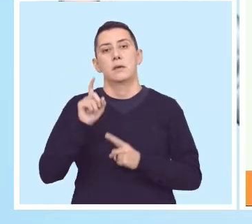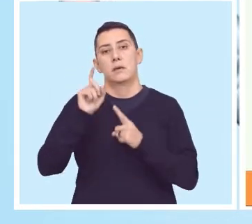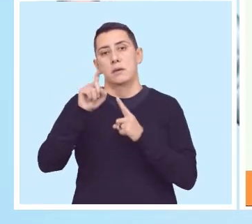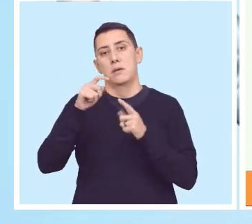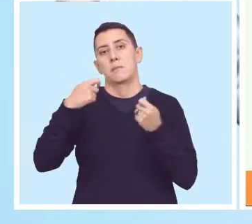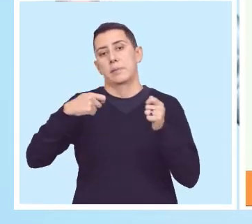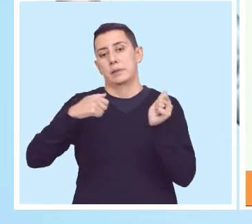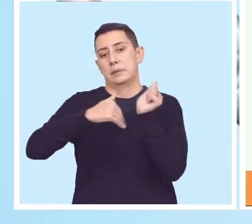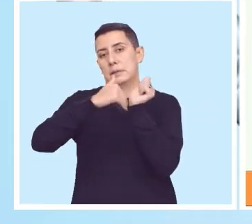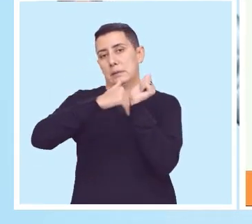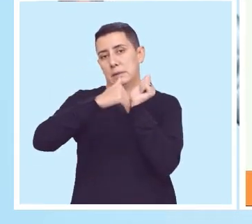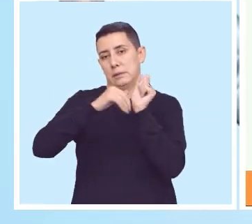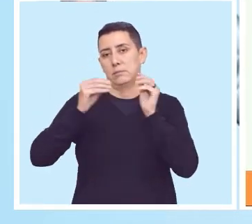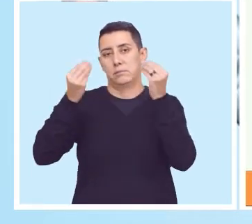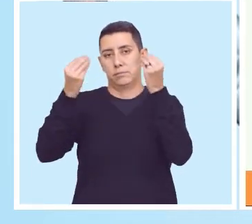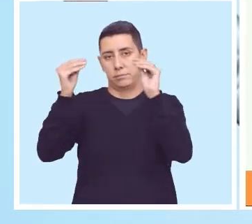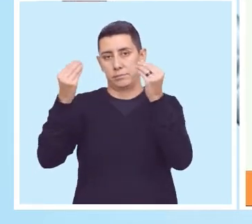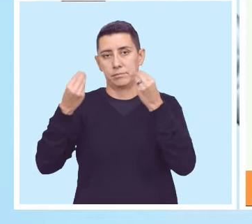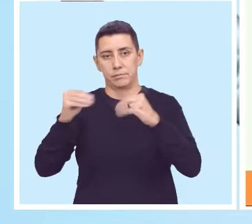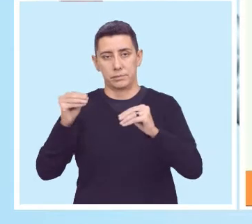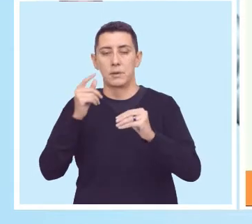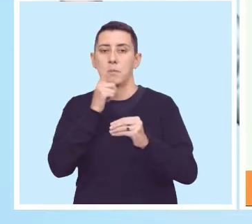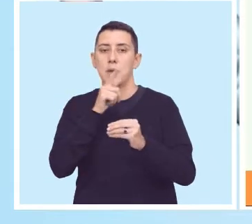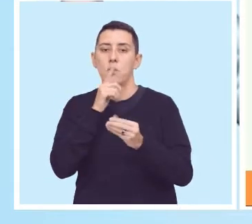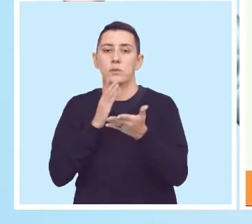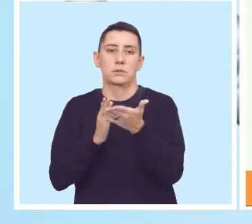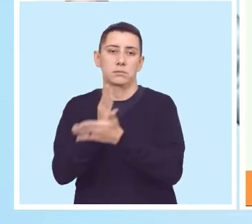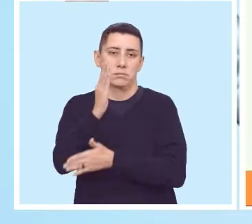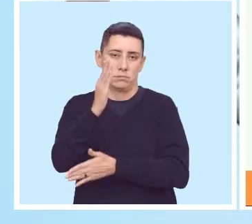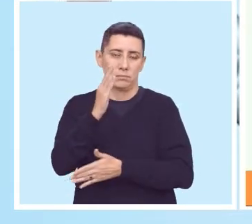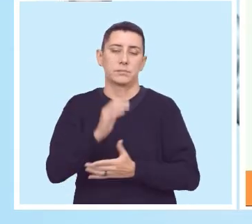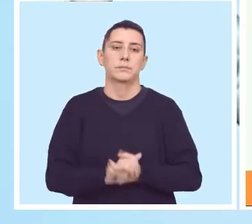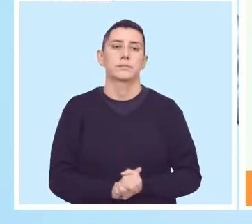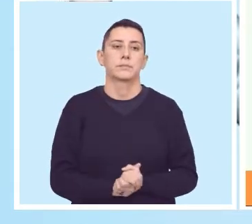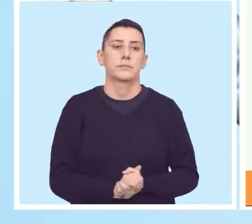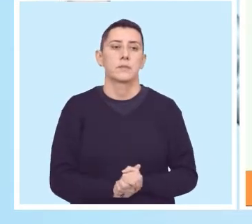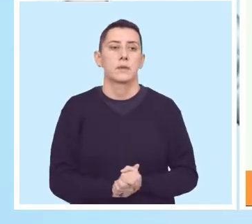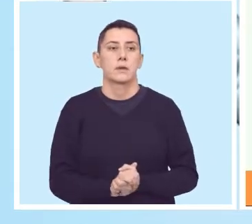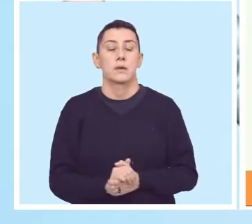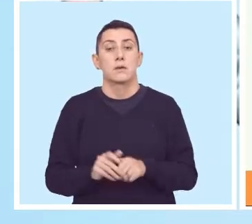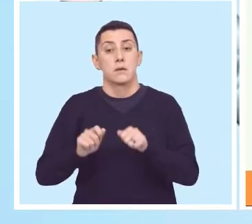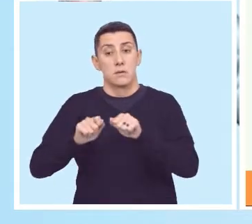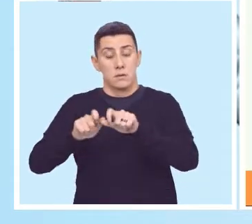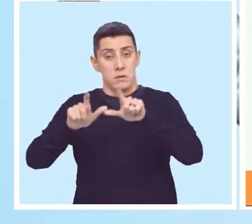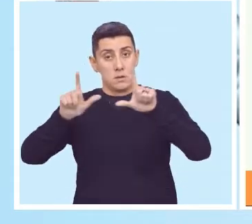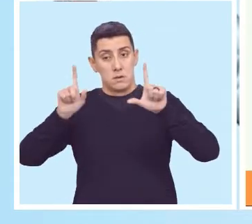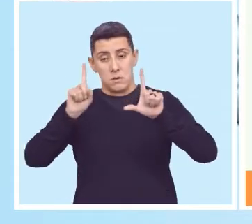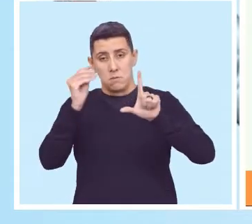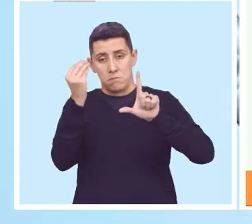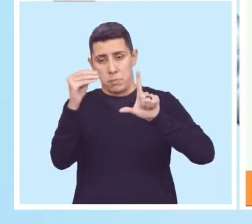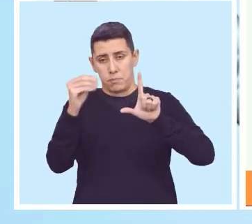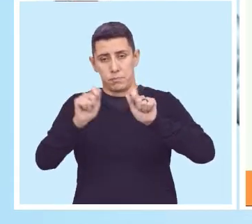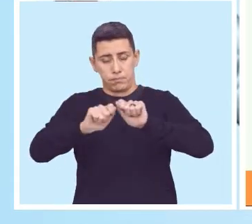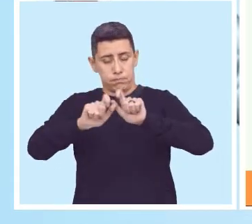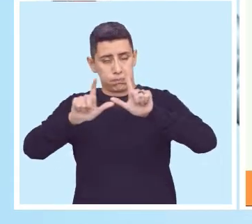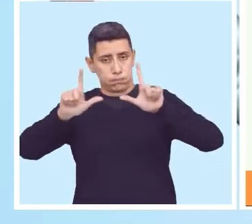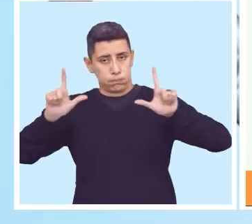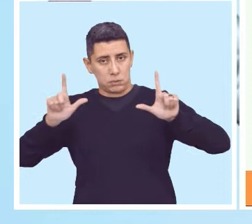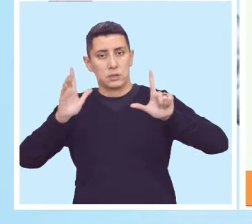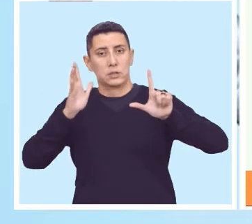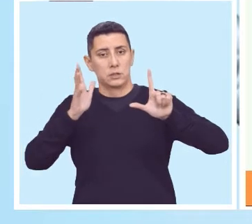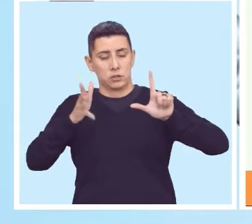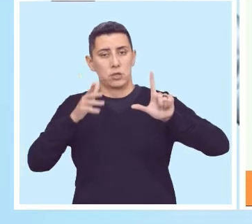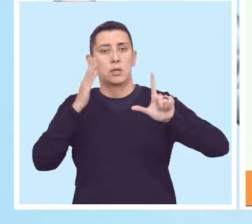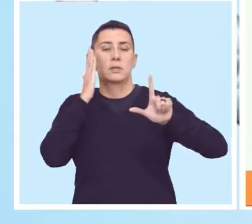e uma senha para poder ter acesso à ferramenta. Entrou, você já se depara com essa tela. É